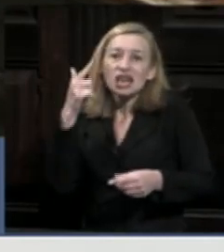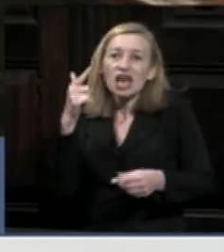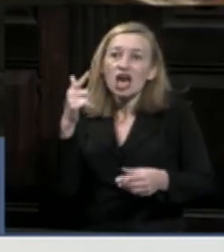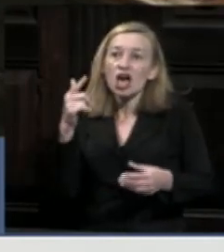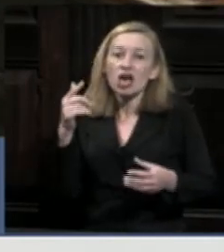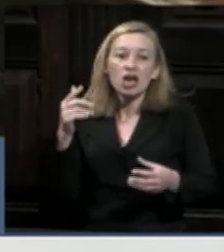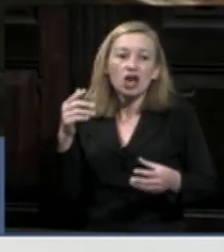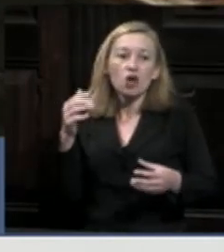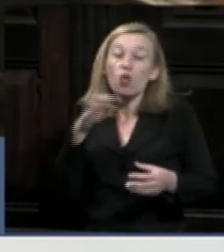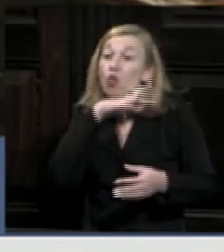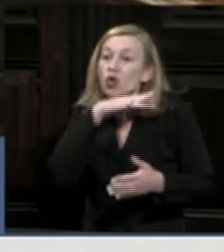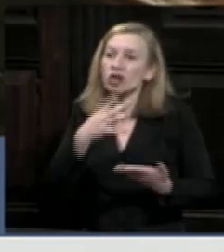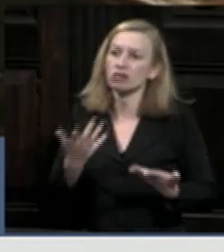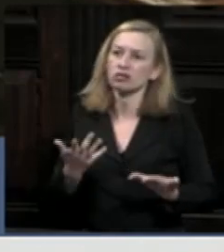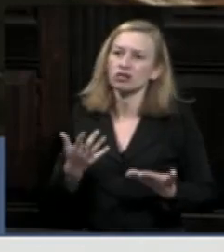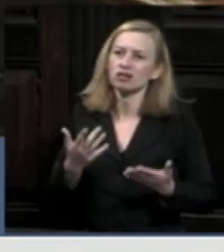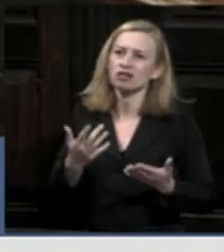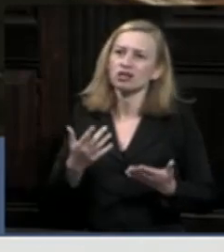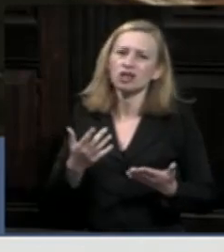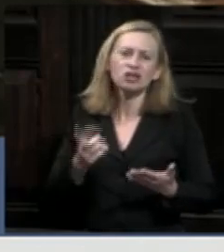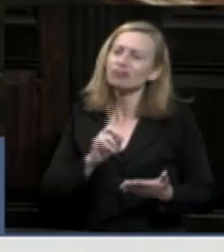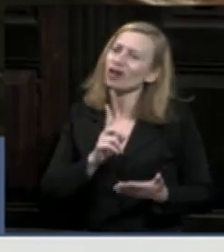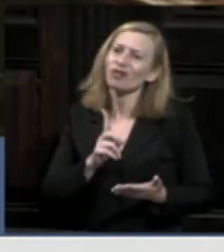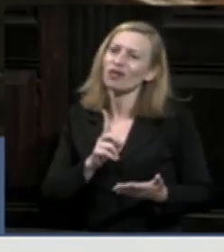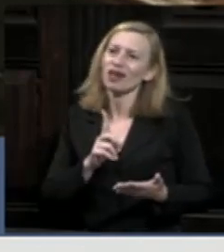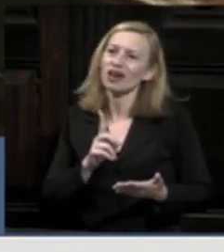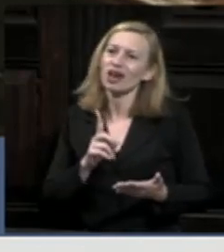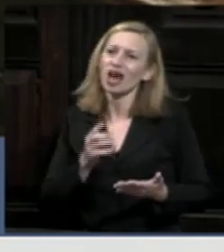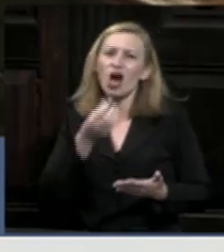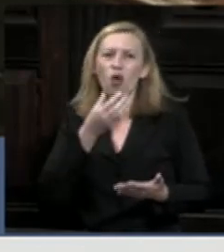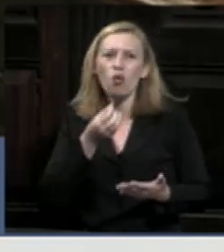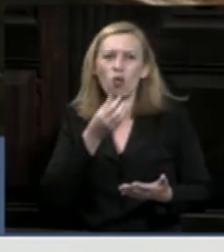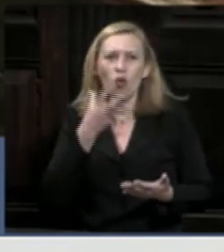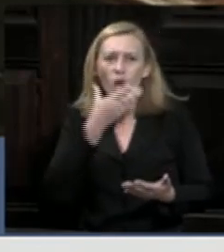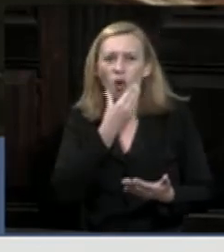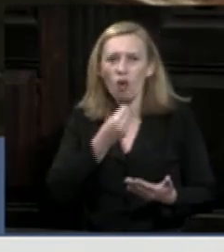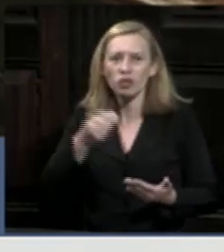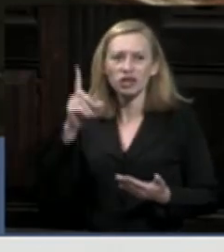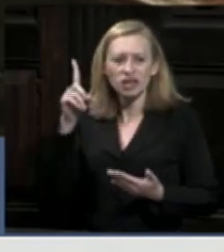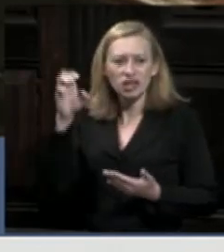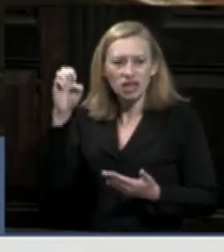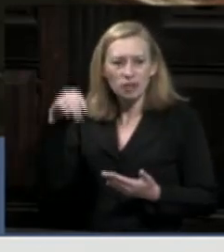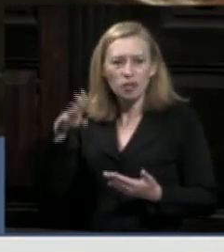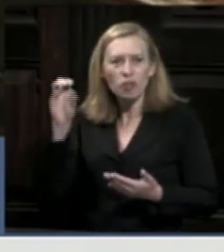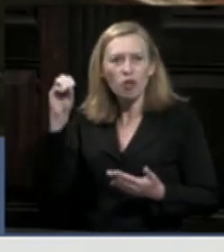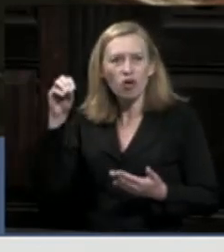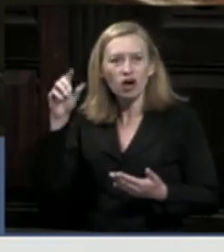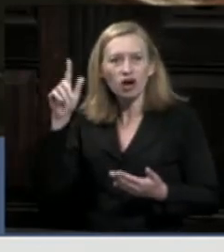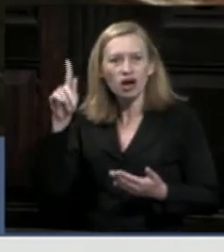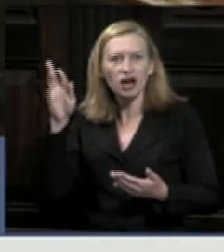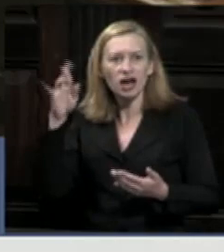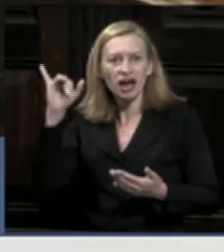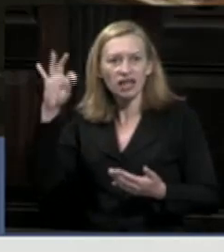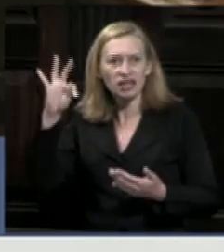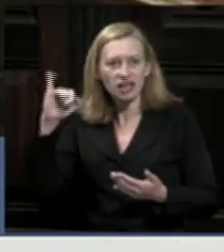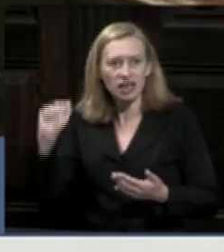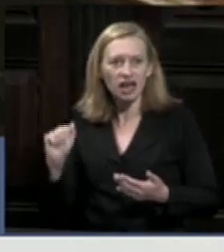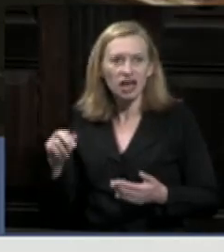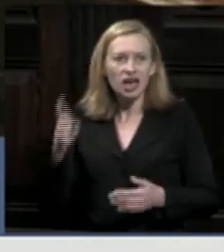muito longe se um cara democrata que respeita assim todo